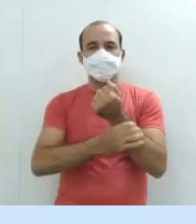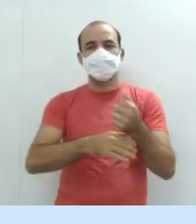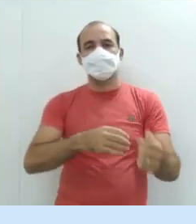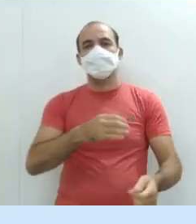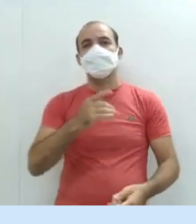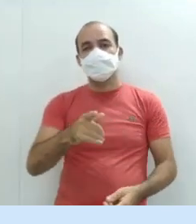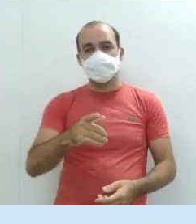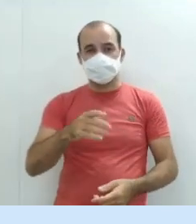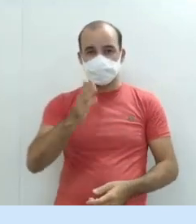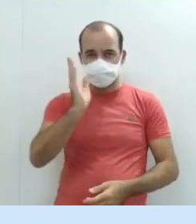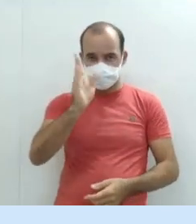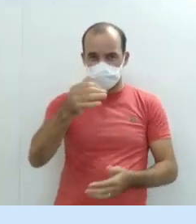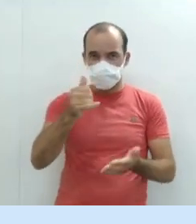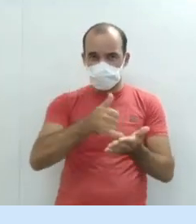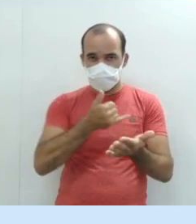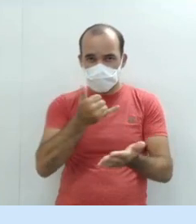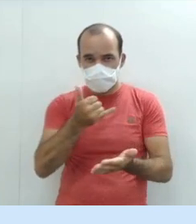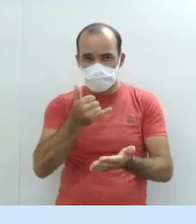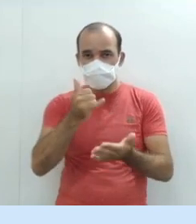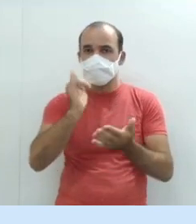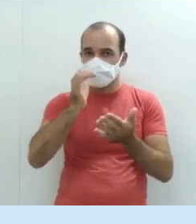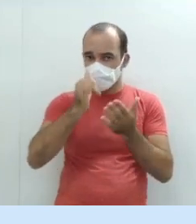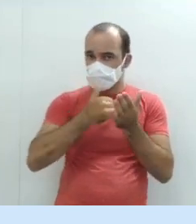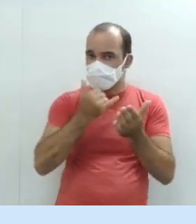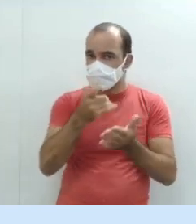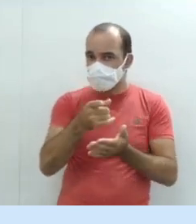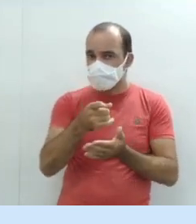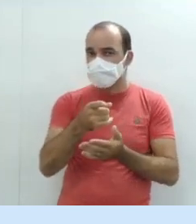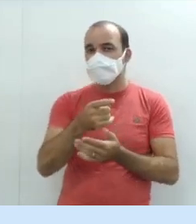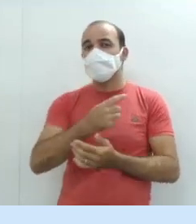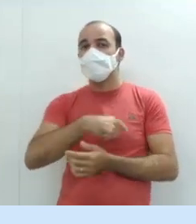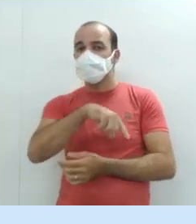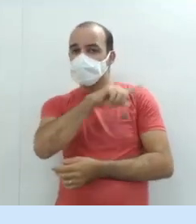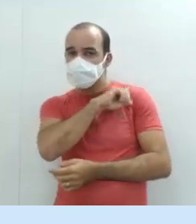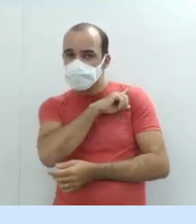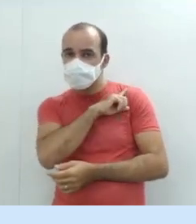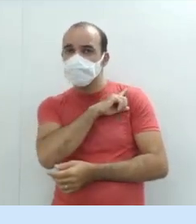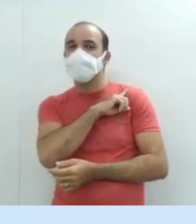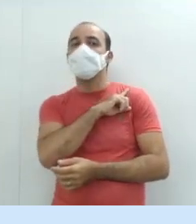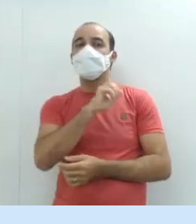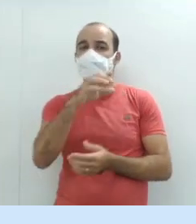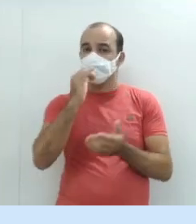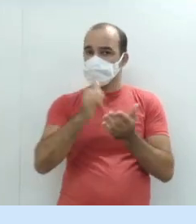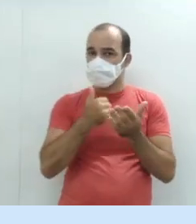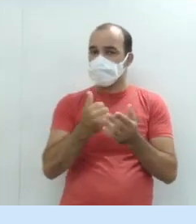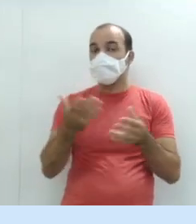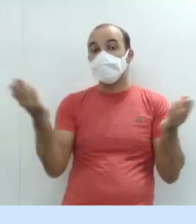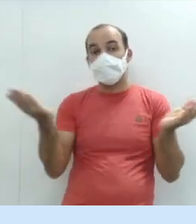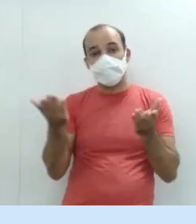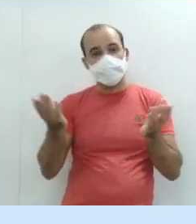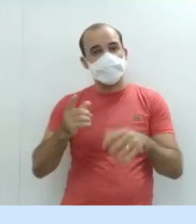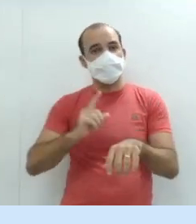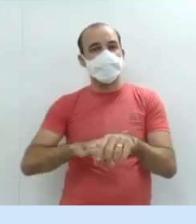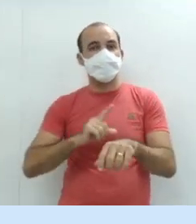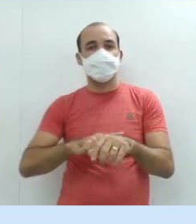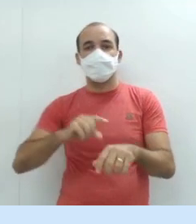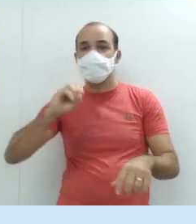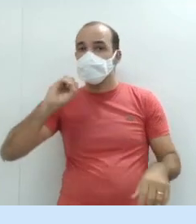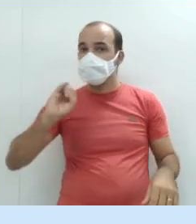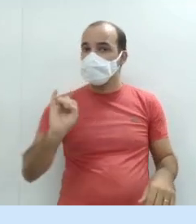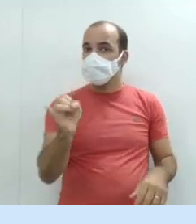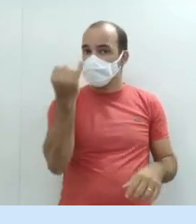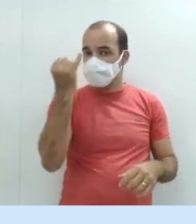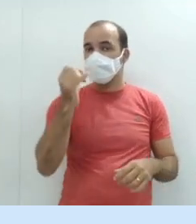fez sua inscrição para o SSA? Principalmente você que é aí, a galera do primeiro ano, é o seu momento, viu? Porque lembre-se que é um